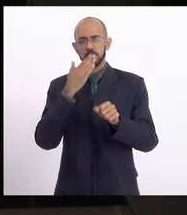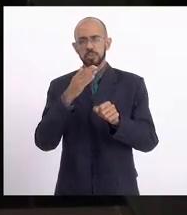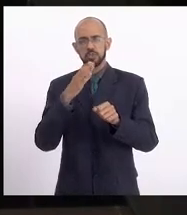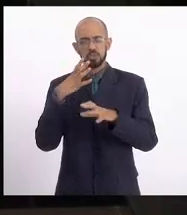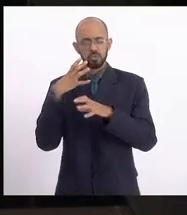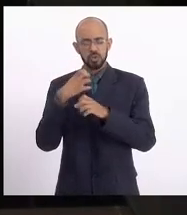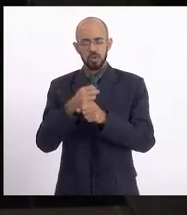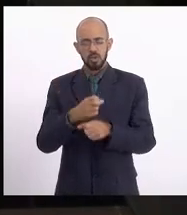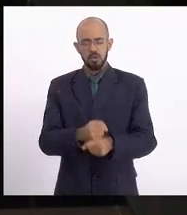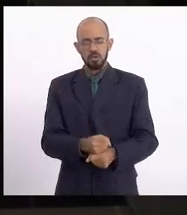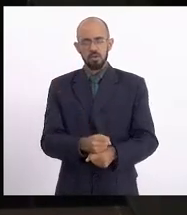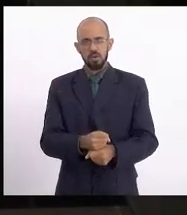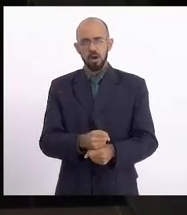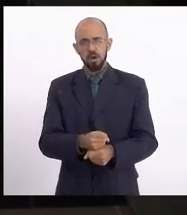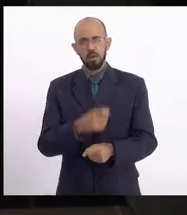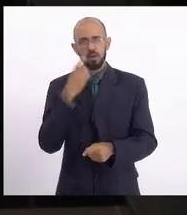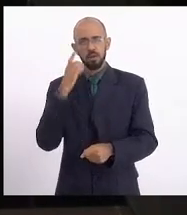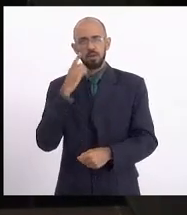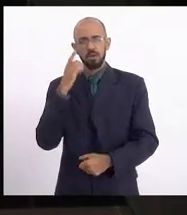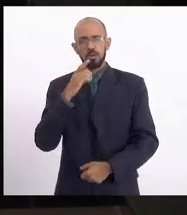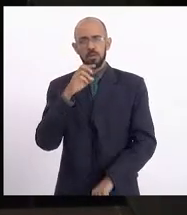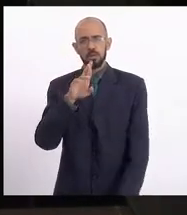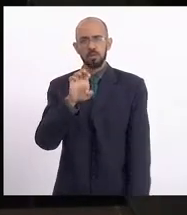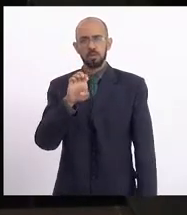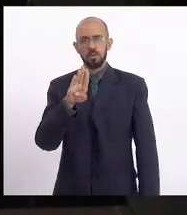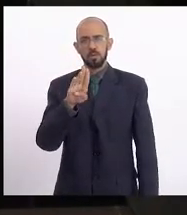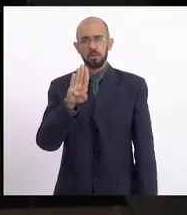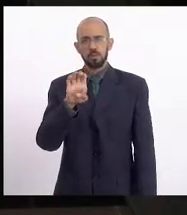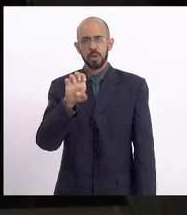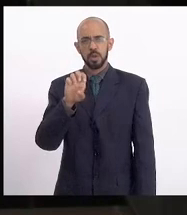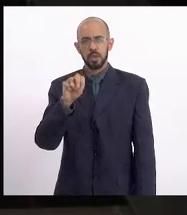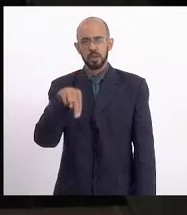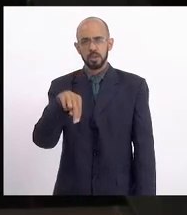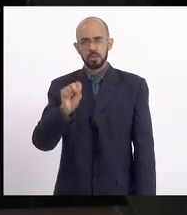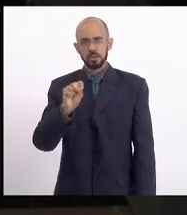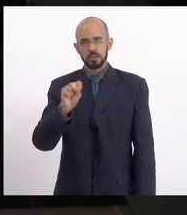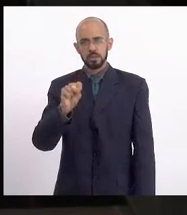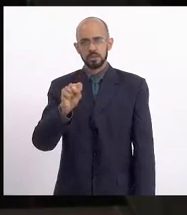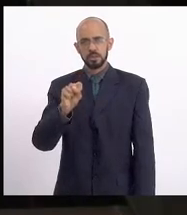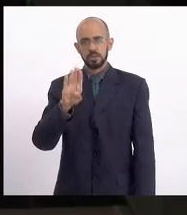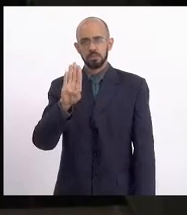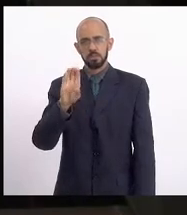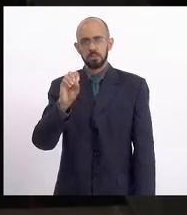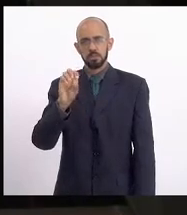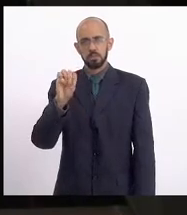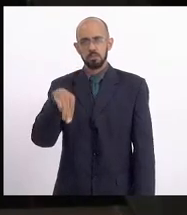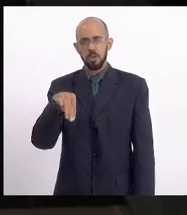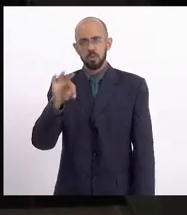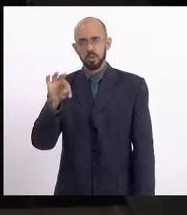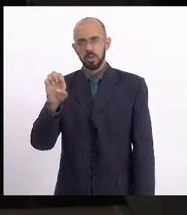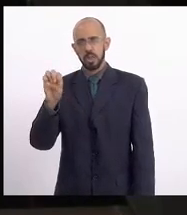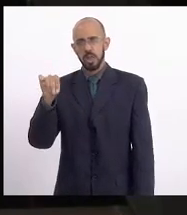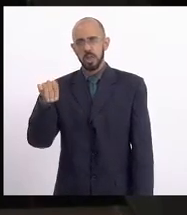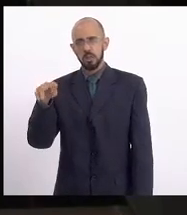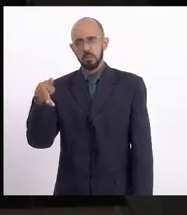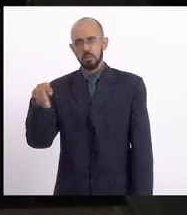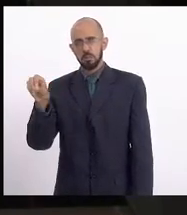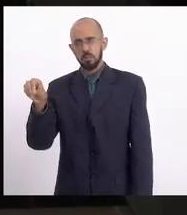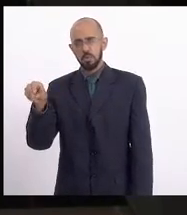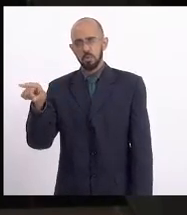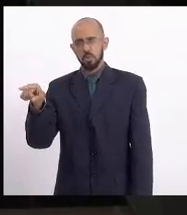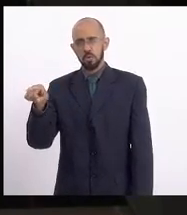do deputado Rubens Bontempo, que estava sendo considerado